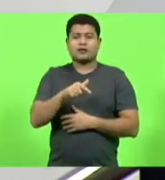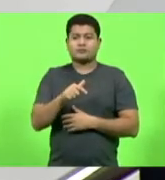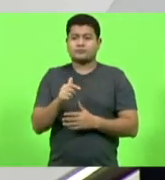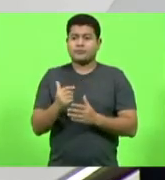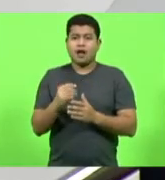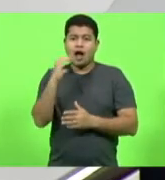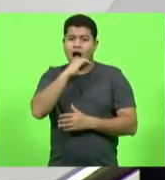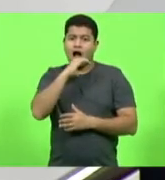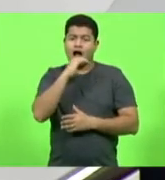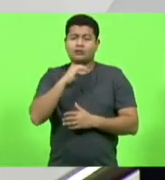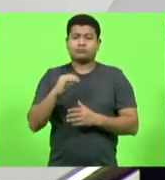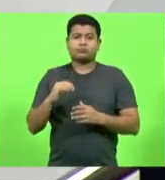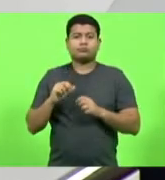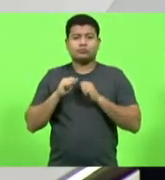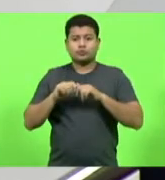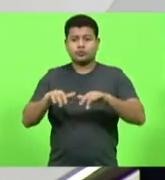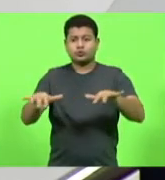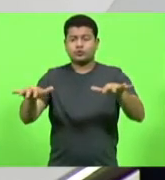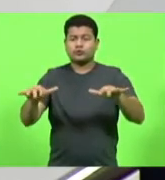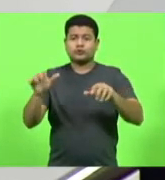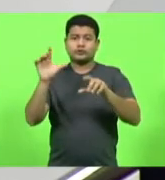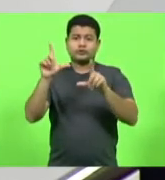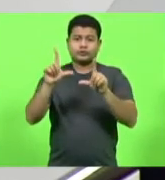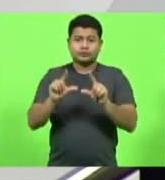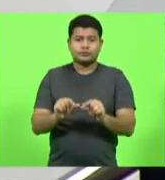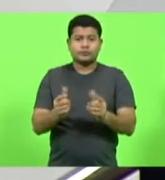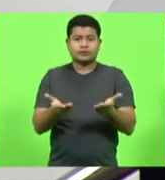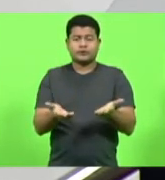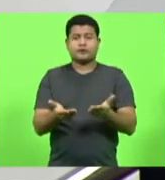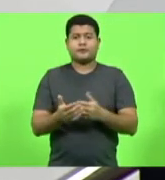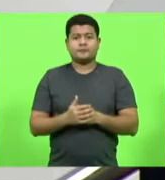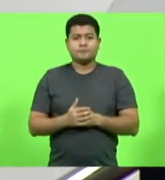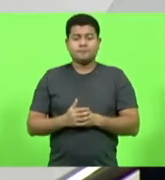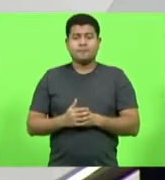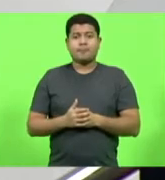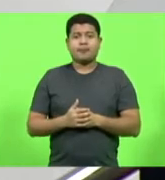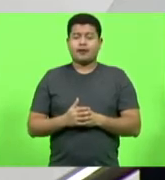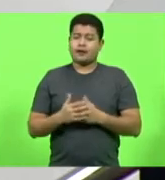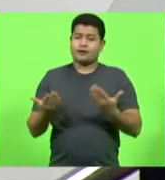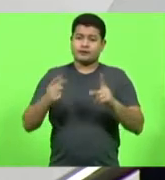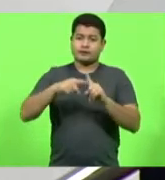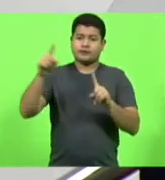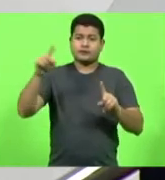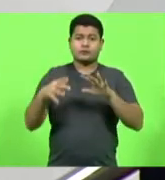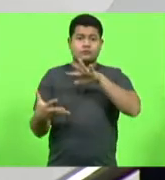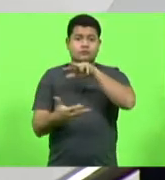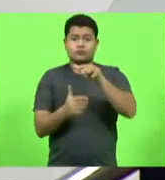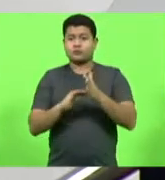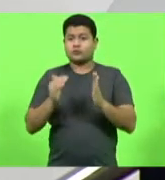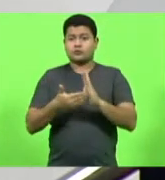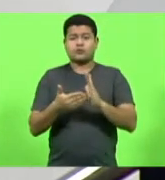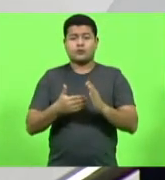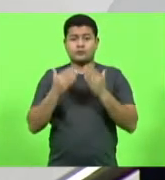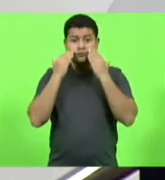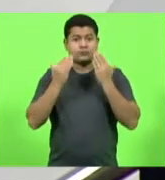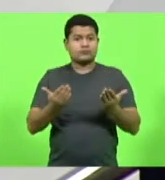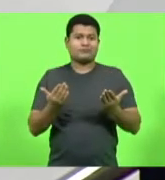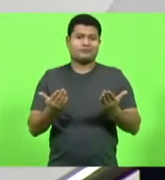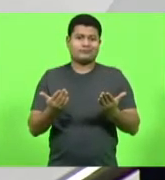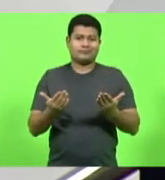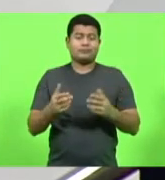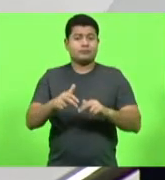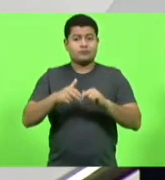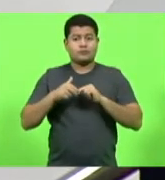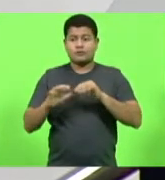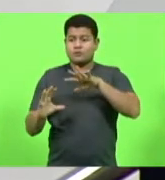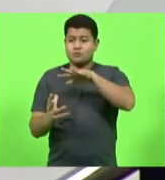É isso que as estatísticas no mundo inteiro mostram. E, por isso, o mundo inteiro está fazendo isso. E